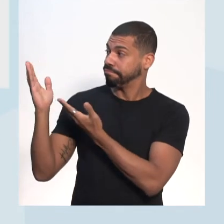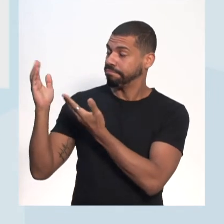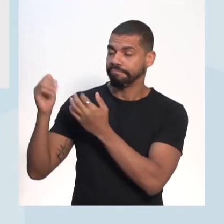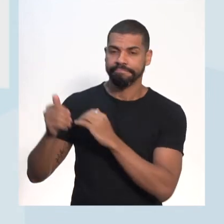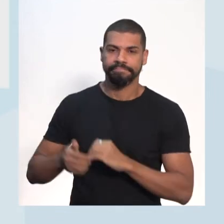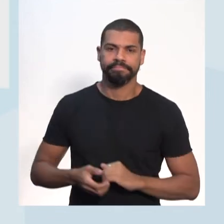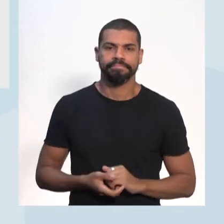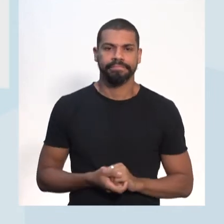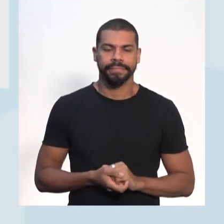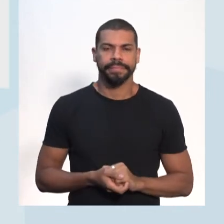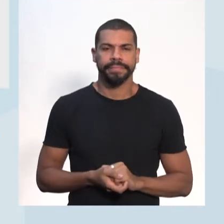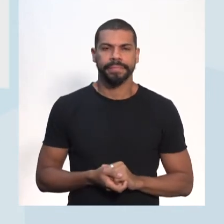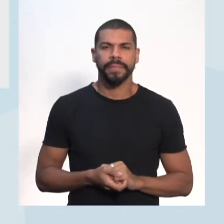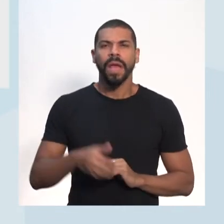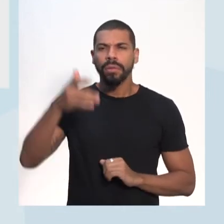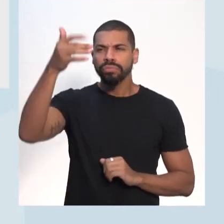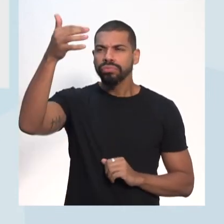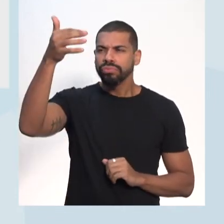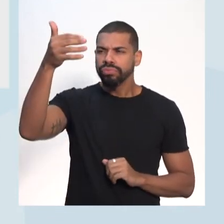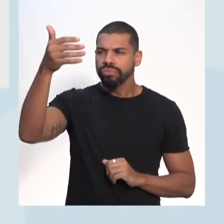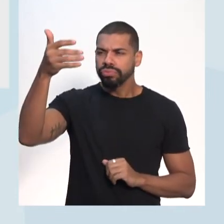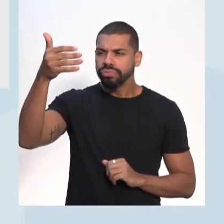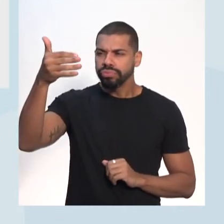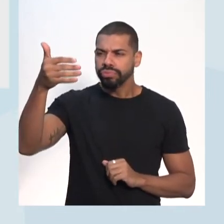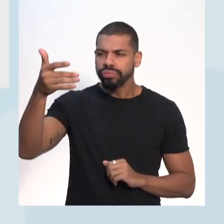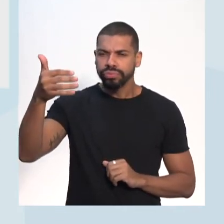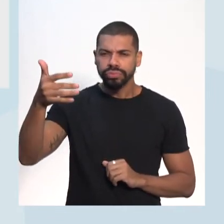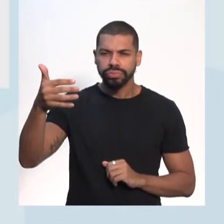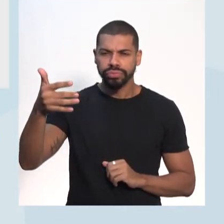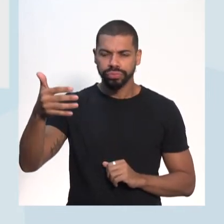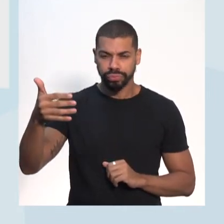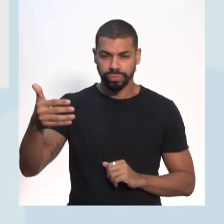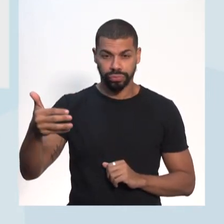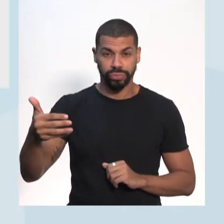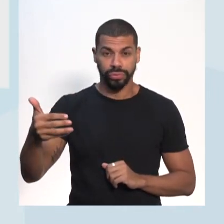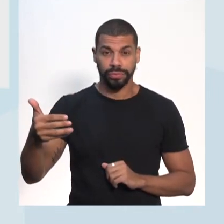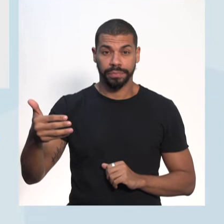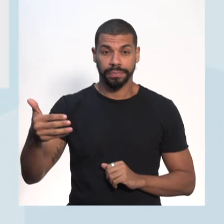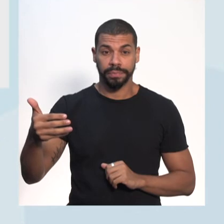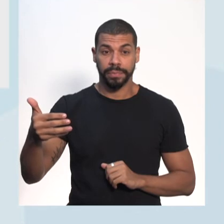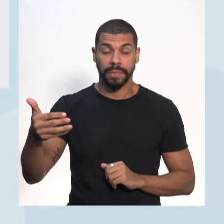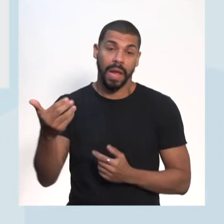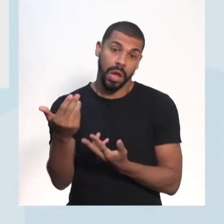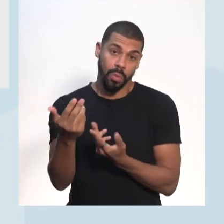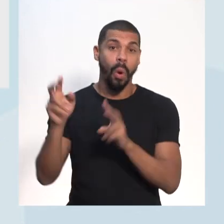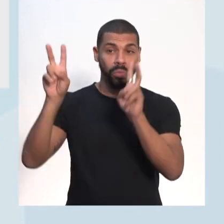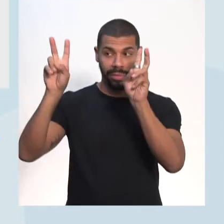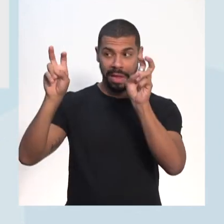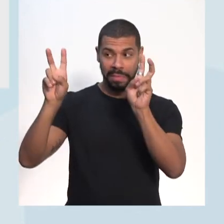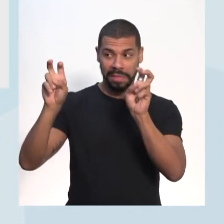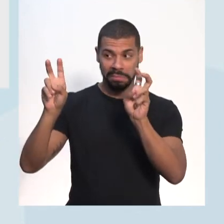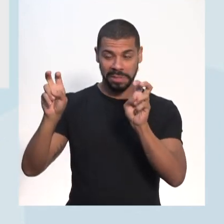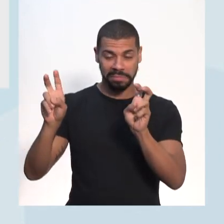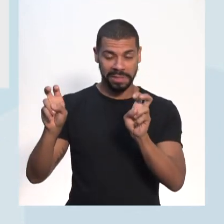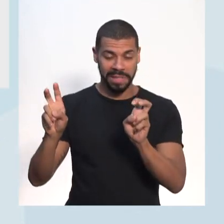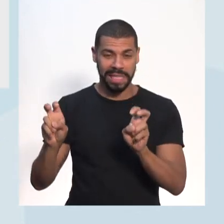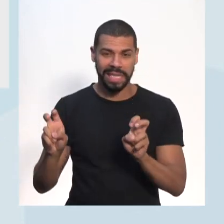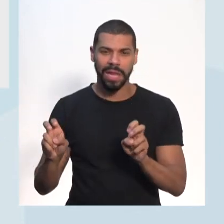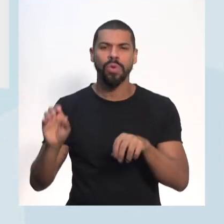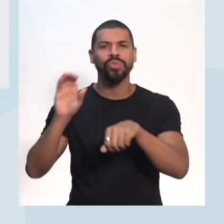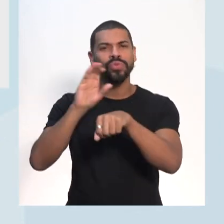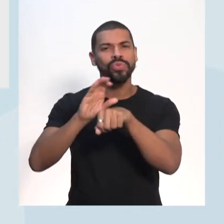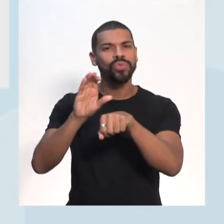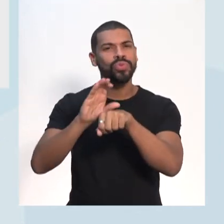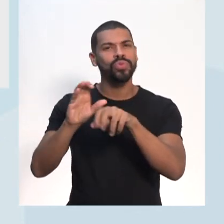AVEFAP, aparece, na verdade, um cardápio de opções, né? É o mesmo caso das pautas, né? Tudo no AVEFAP, os